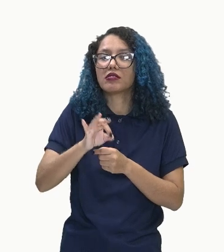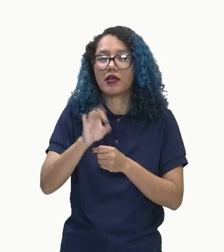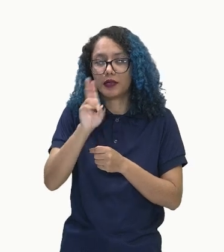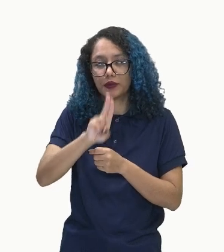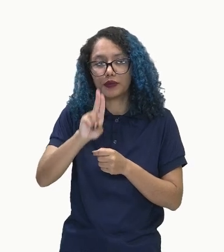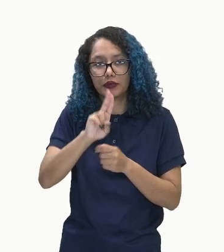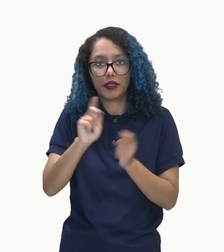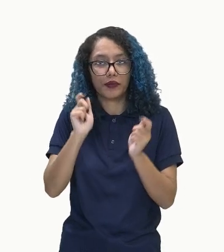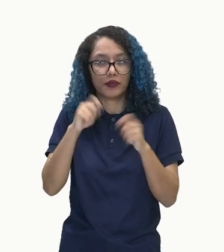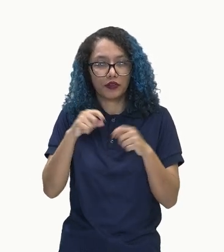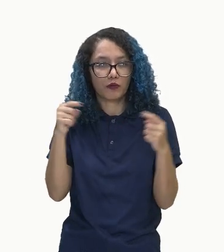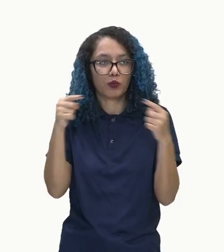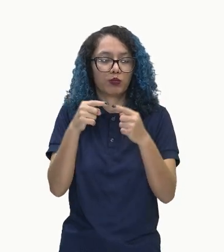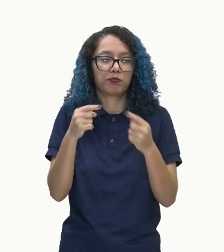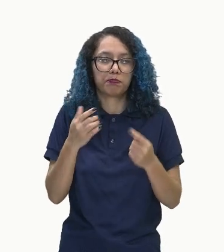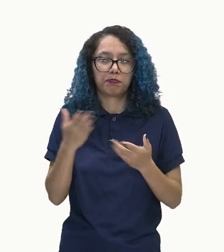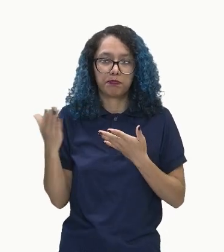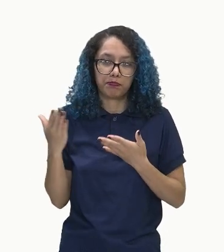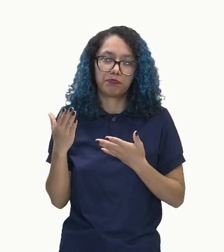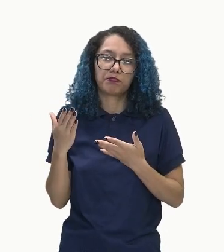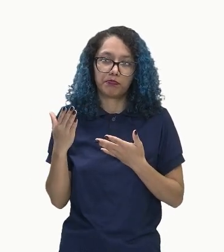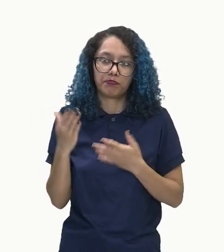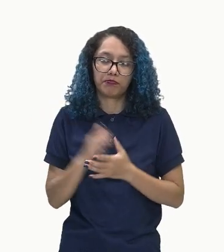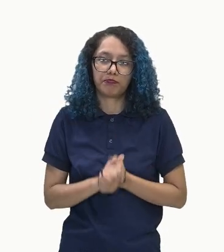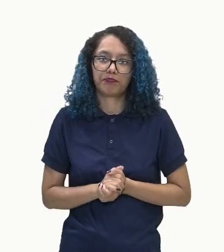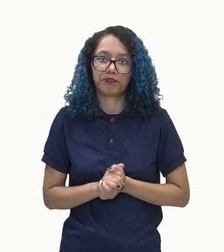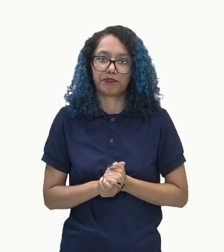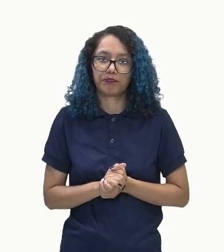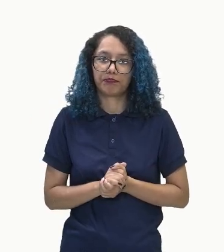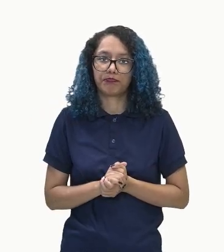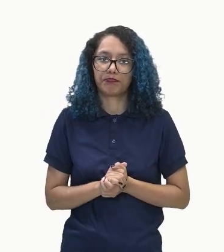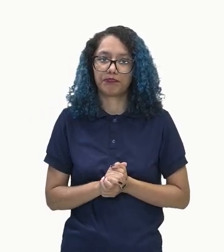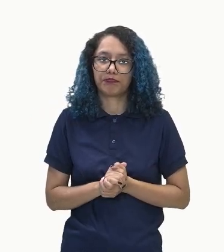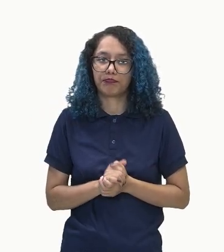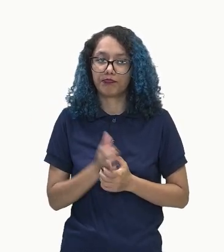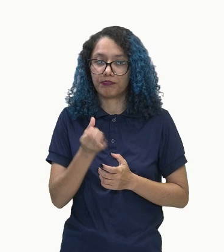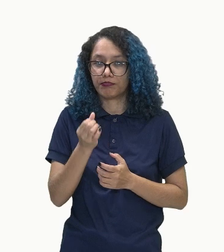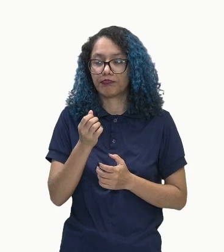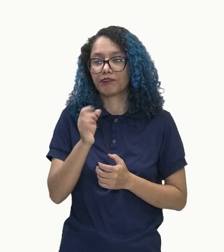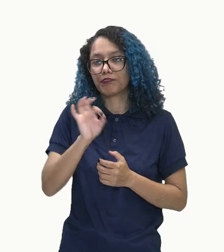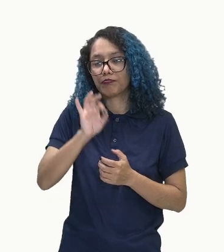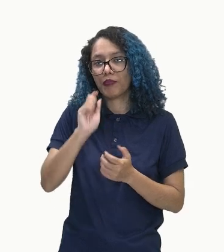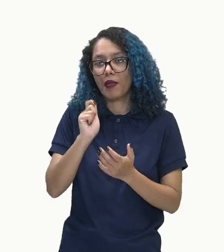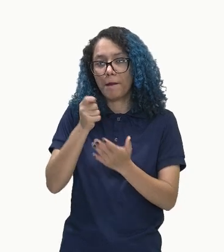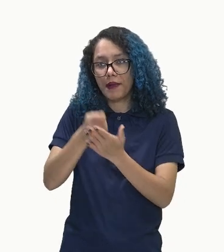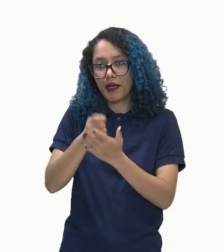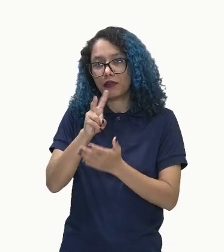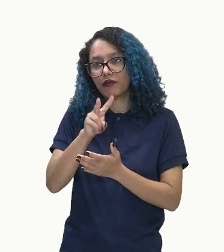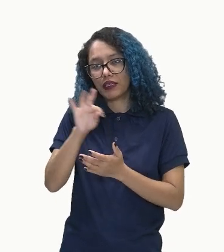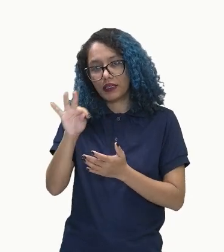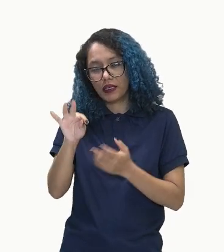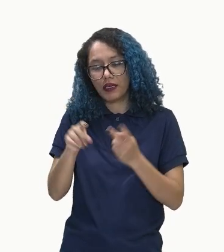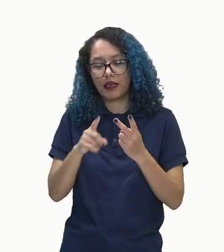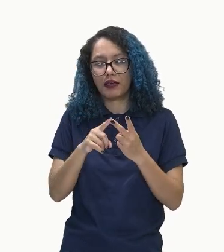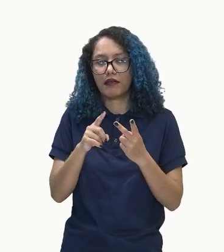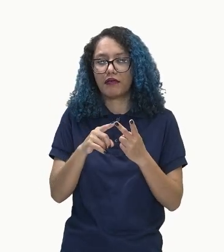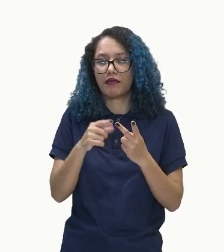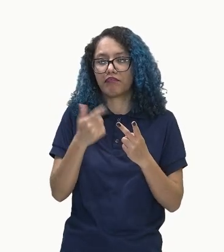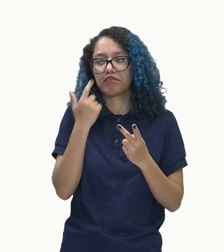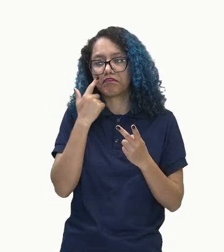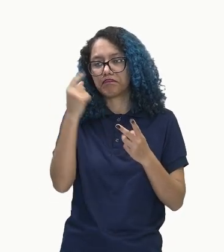nosso trabalho, quando nós trabalhamos. Olha a porcentagem. 6% a gente paga de vale transporte, 20% pode pagar de vale